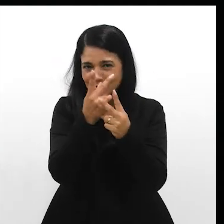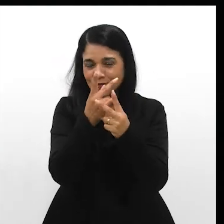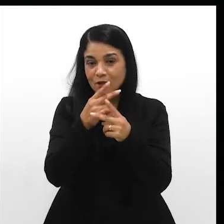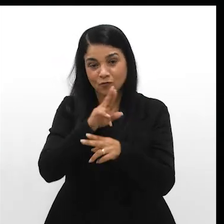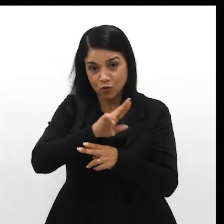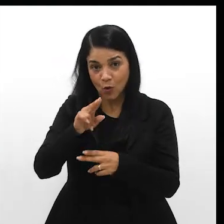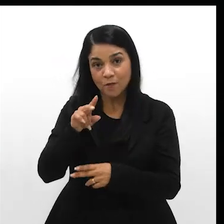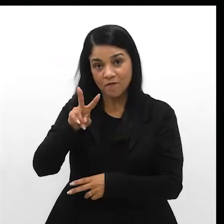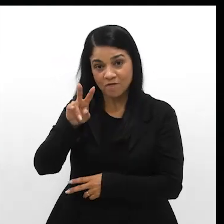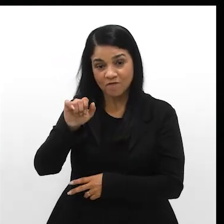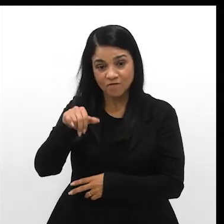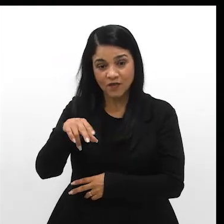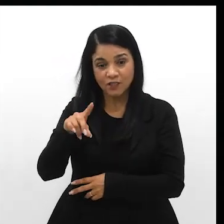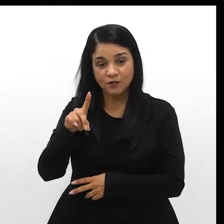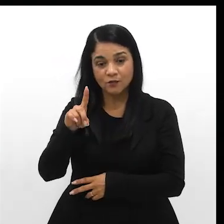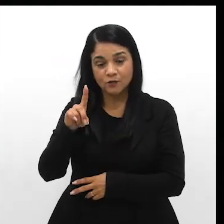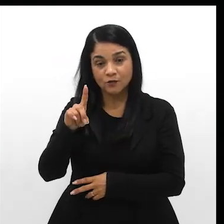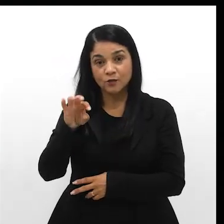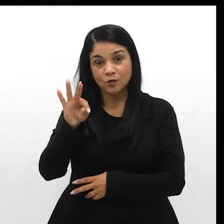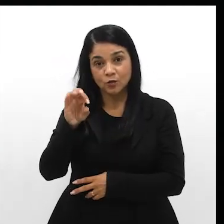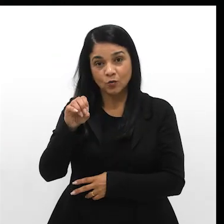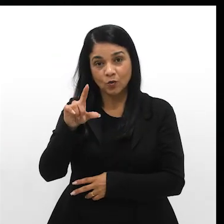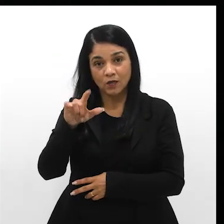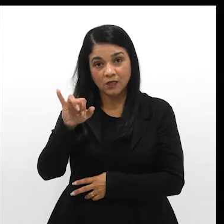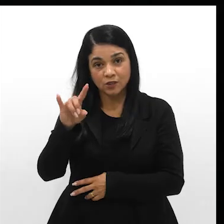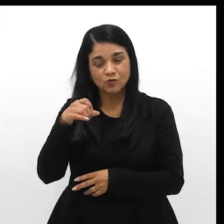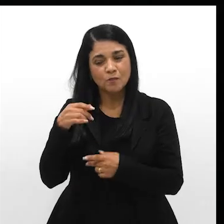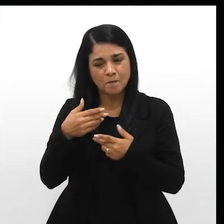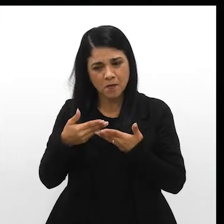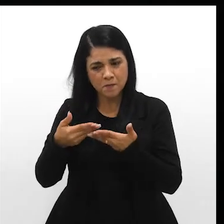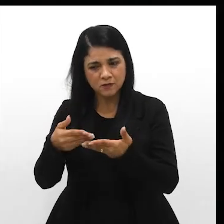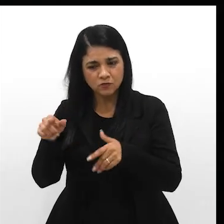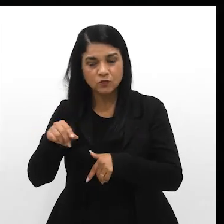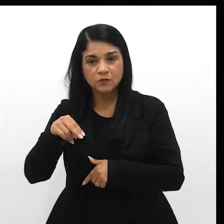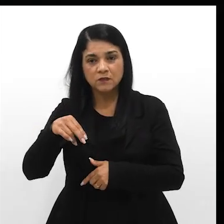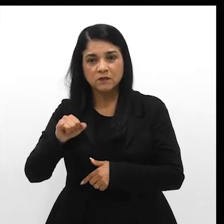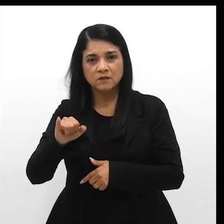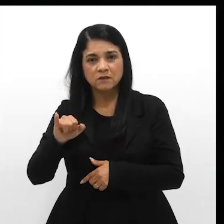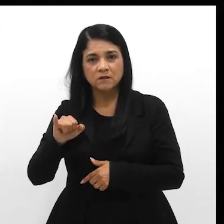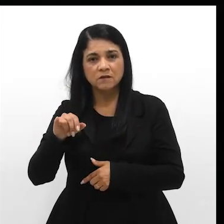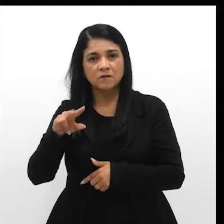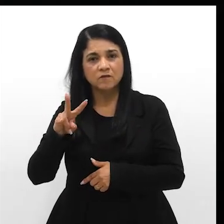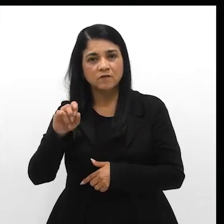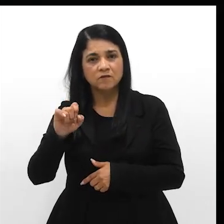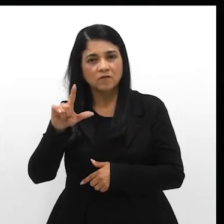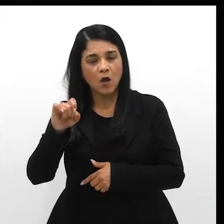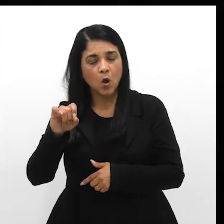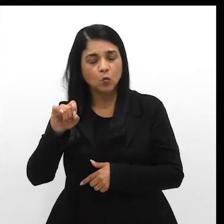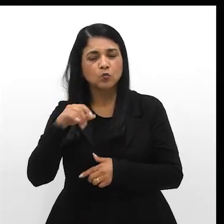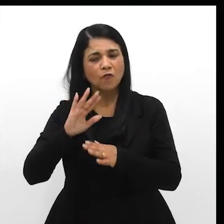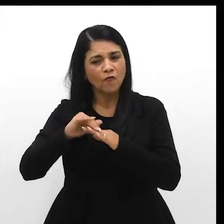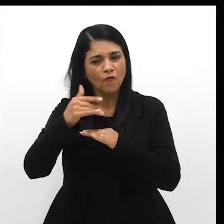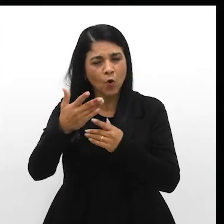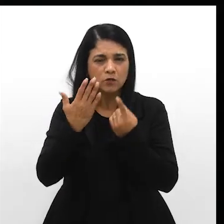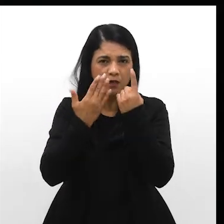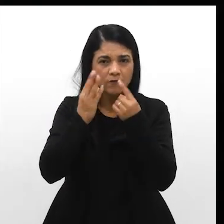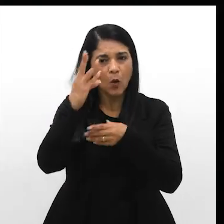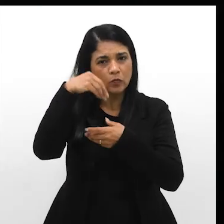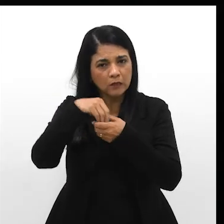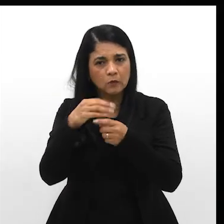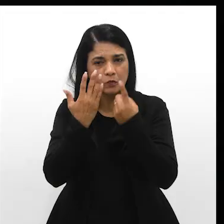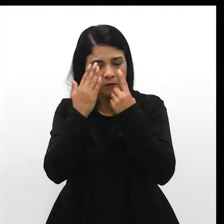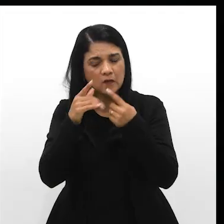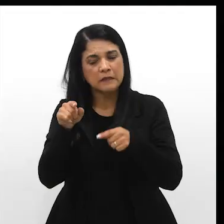E ele me apresentou o Nivaldo, então a gente fazia trabalhos juntos, fiz coisas muito fora do carnaval também com o professor